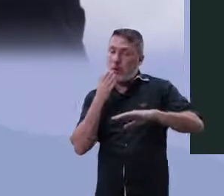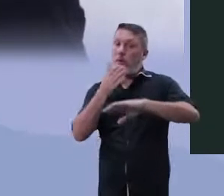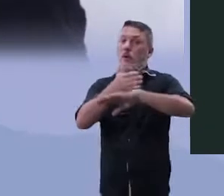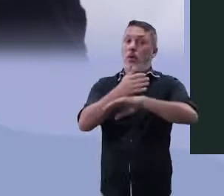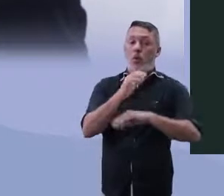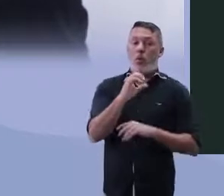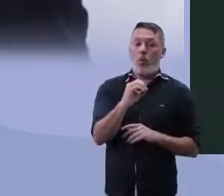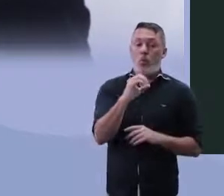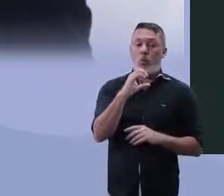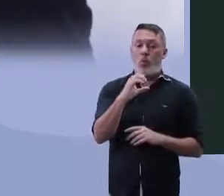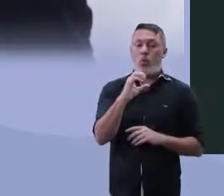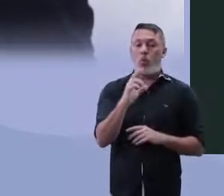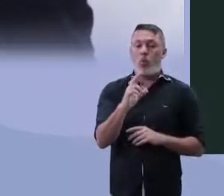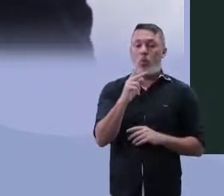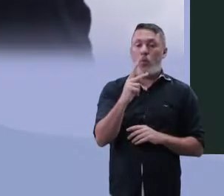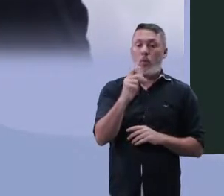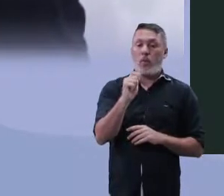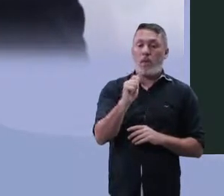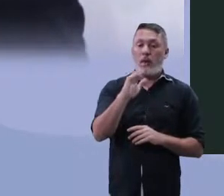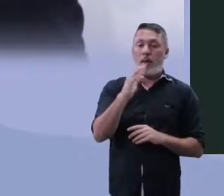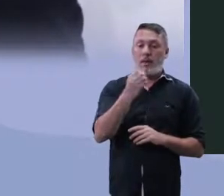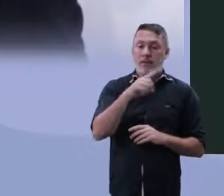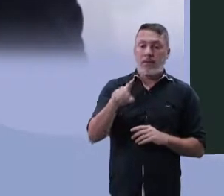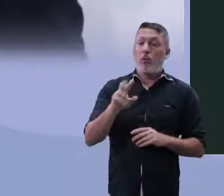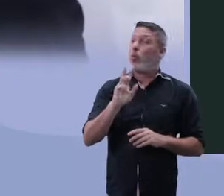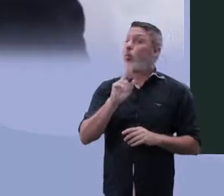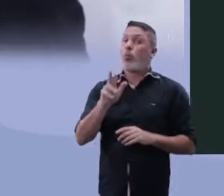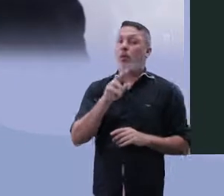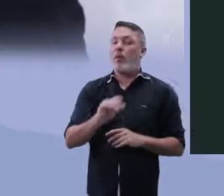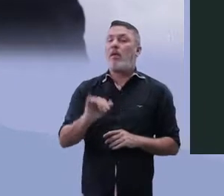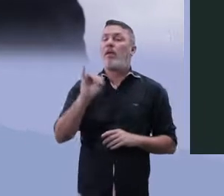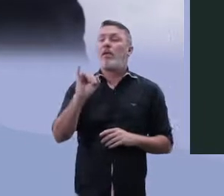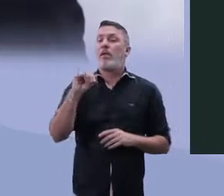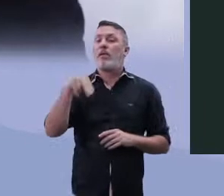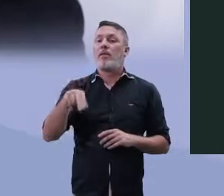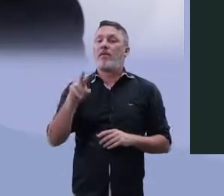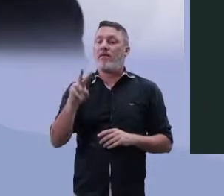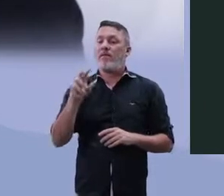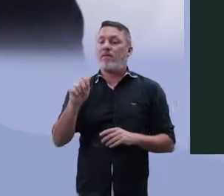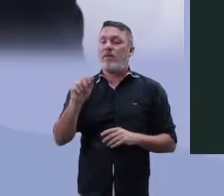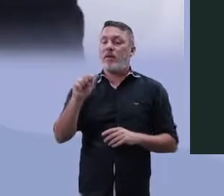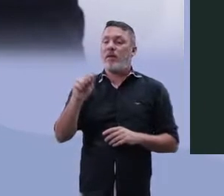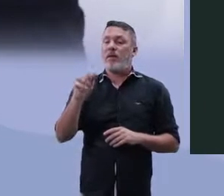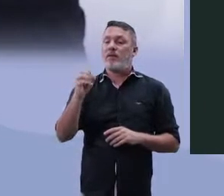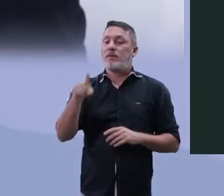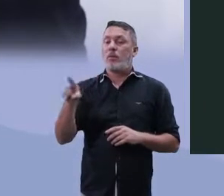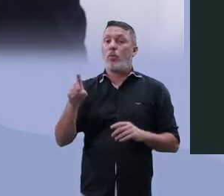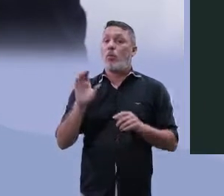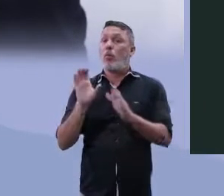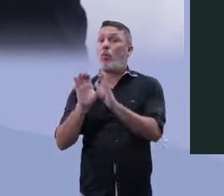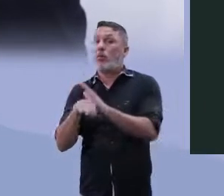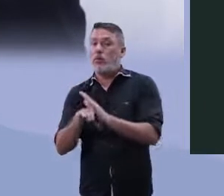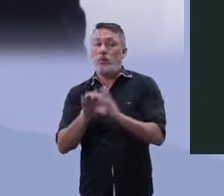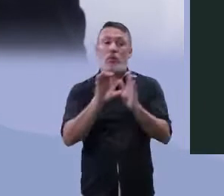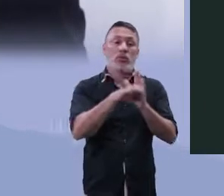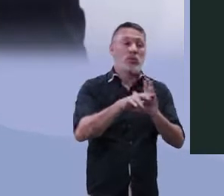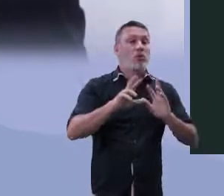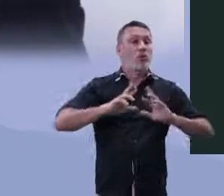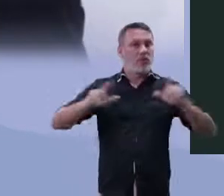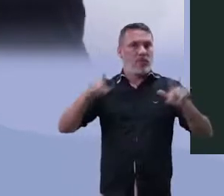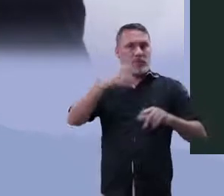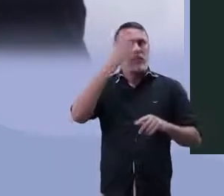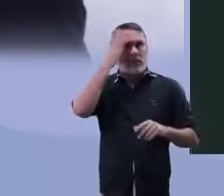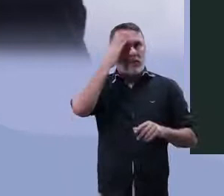uma importância no conceito. Quando você for construir um argumento numa redação, você tem que ter muita ciência da diferença dos conceitos. Então, por